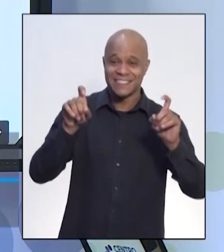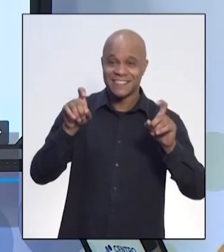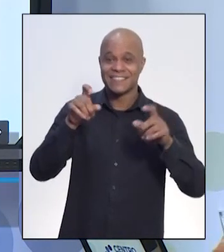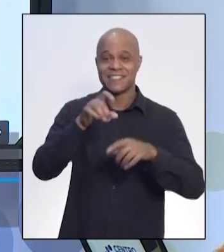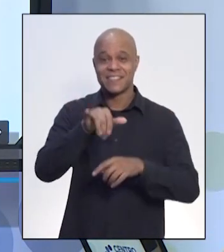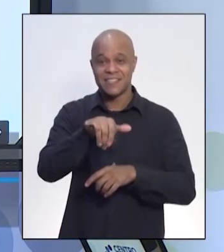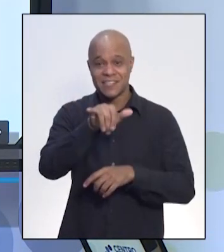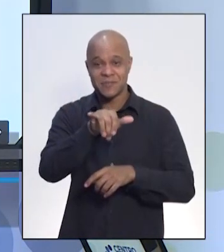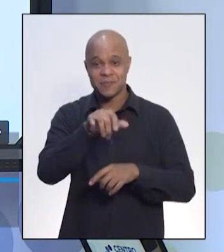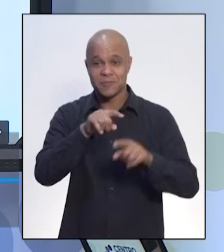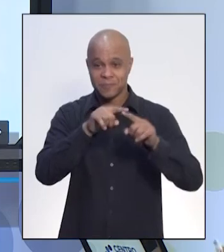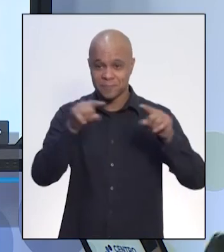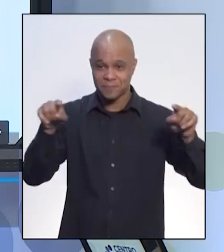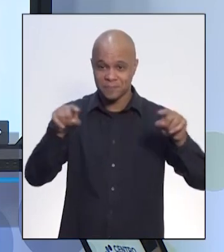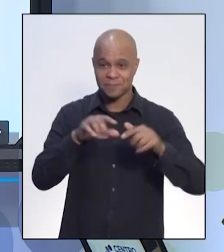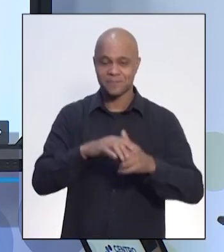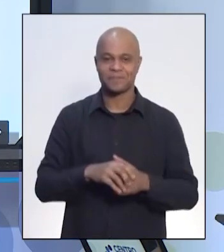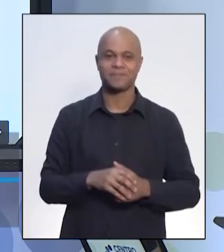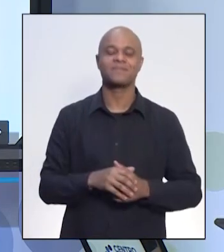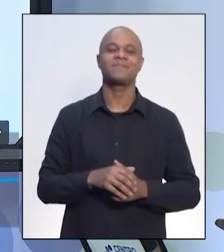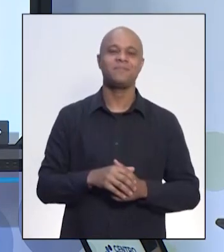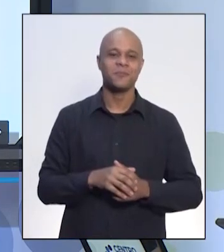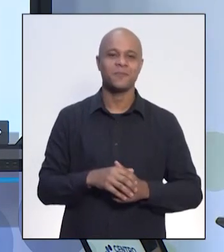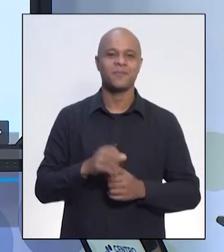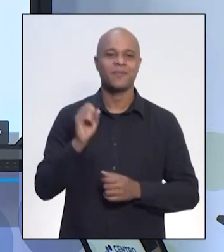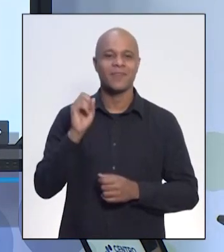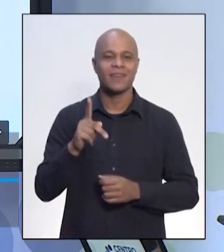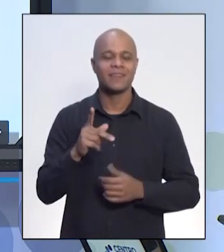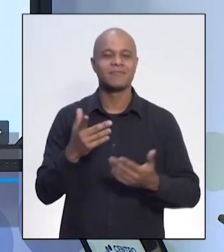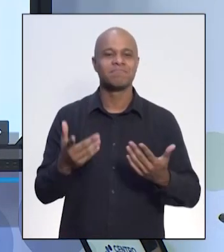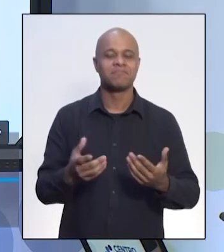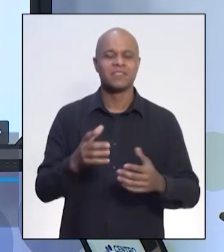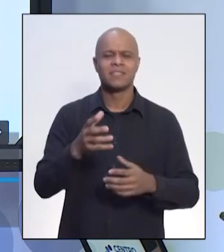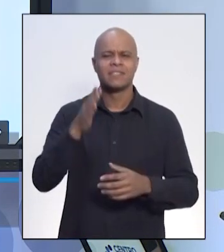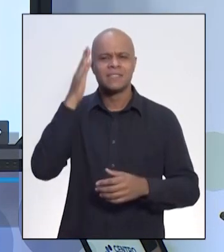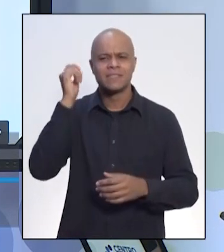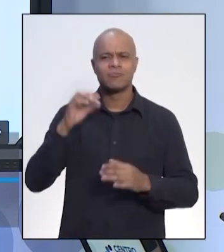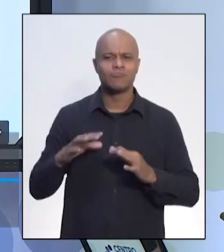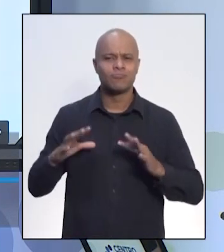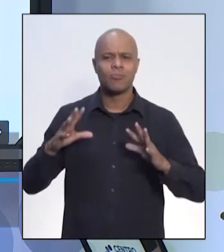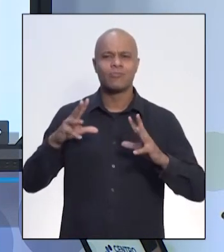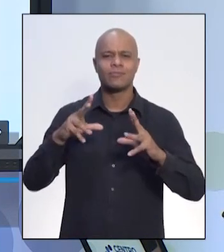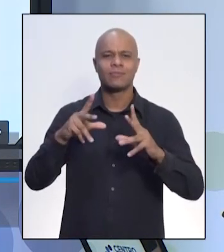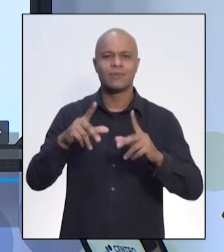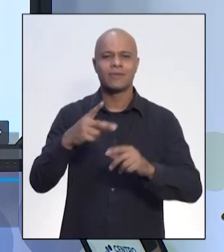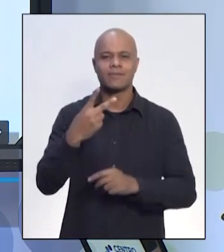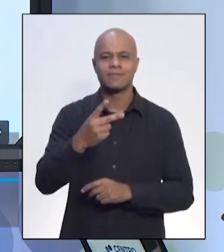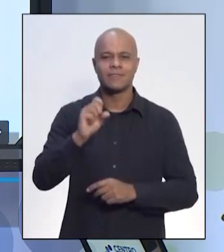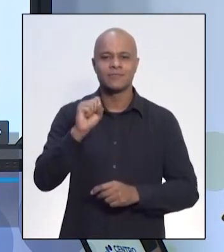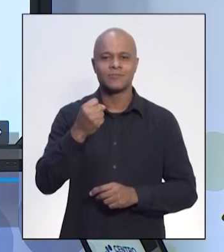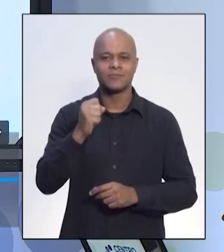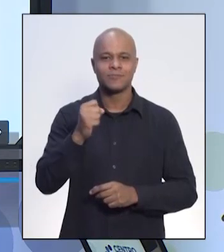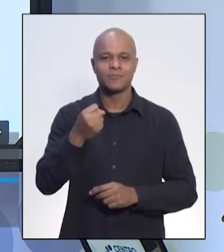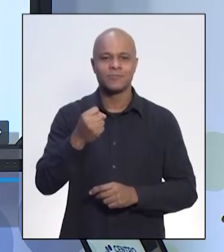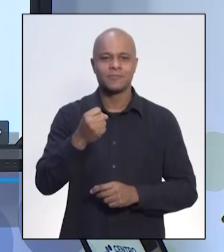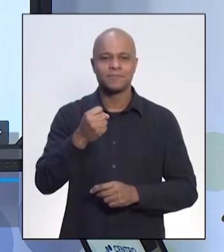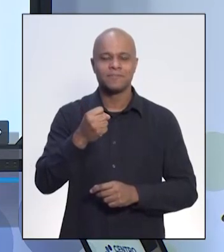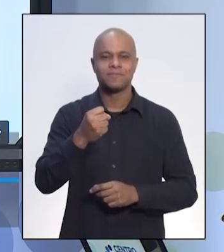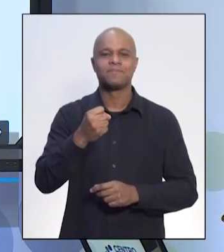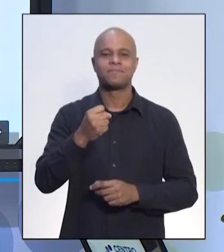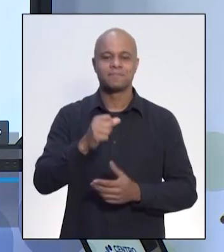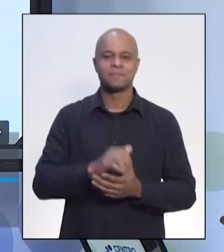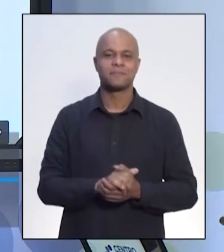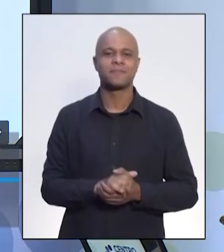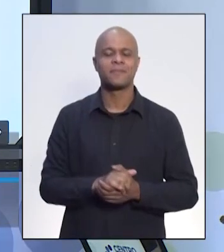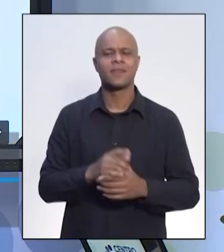x, são essas dimensões em volta do curral, sim? E a gente sabe que o total de arame farpado para fazer esse contorno é de 28